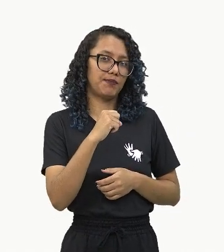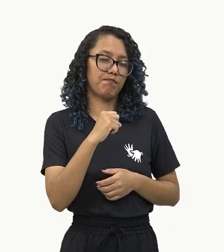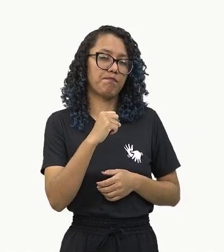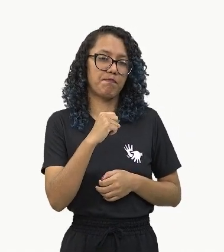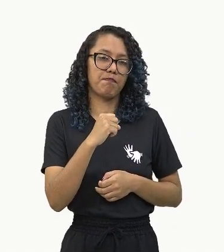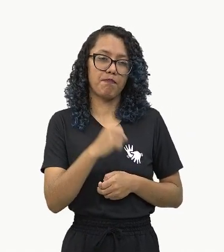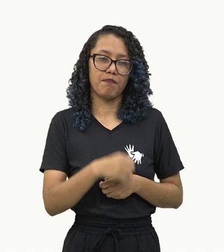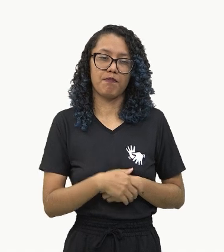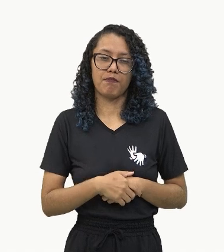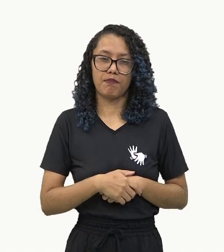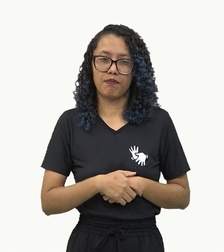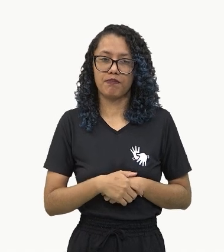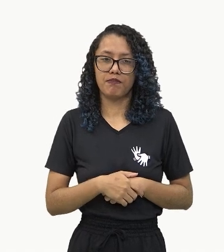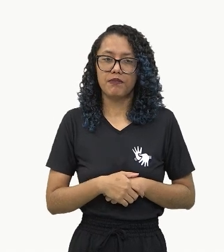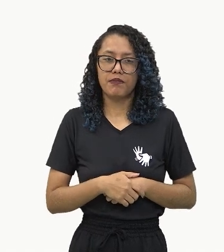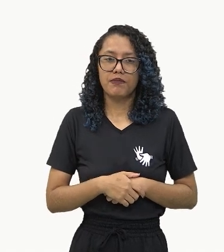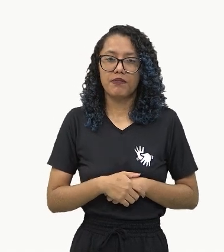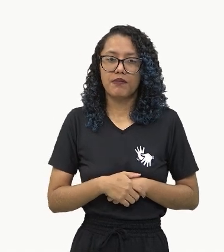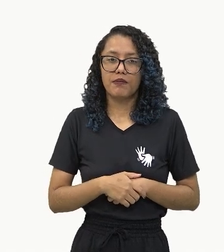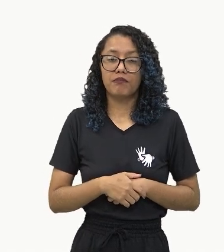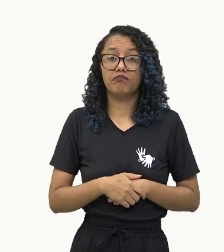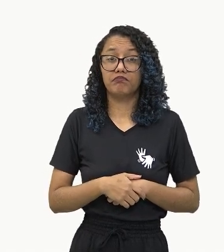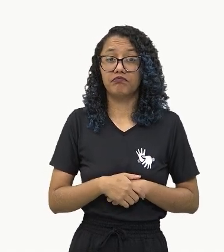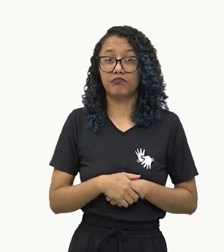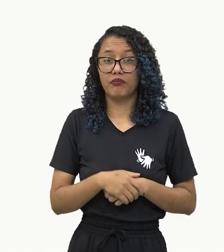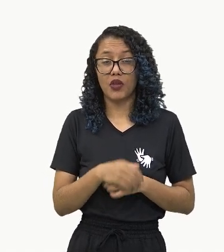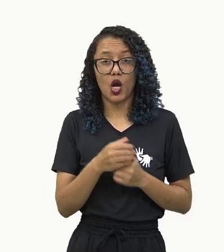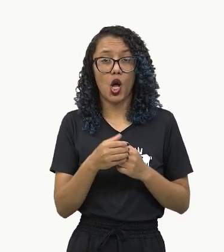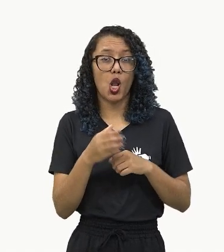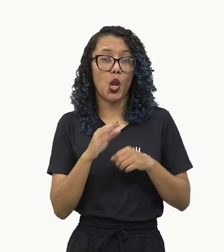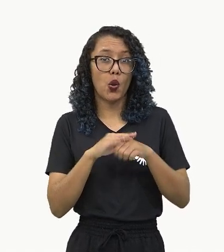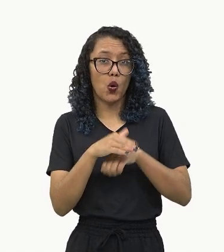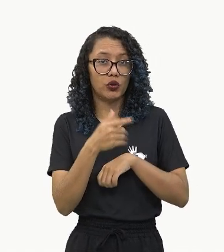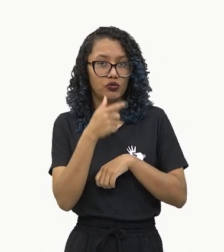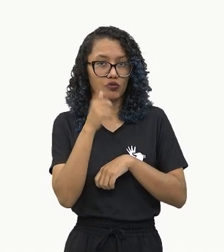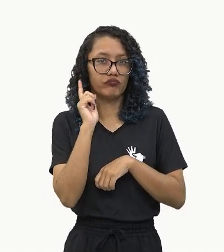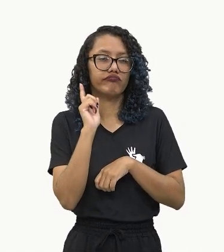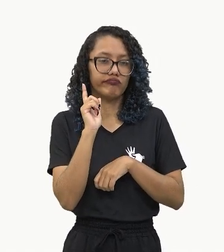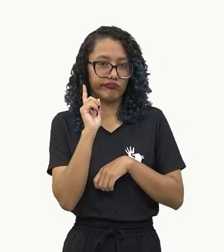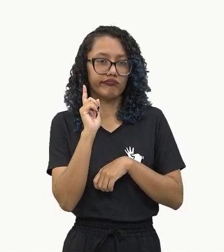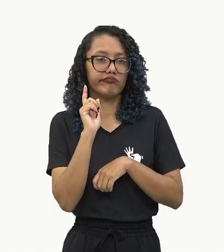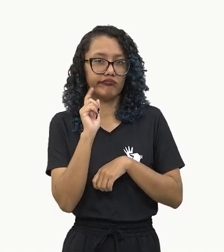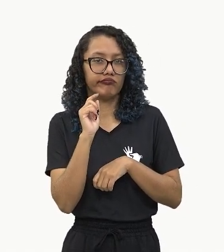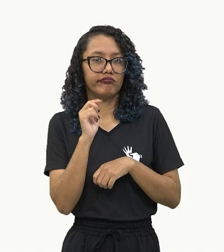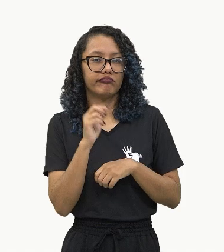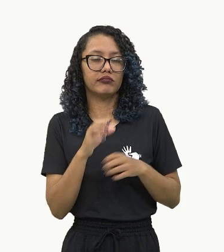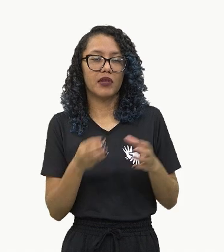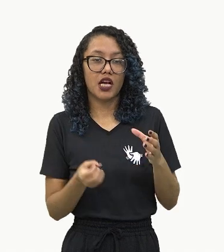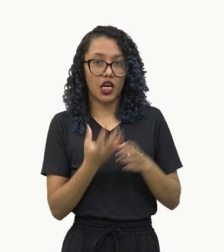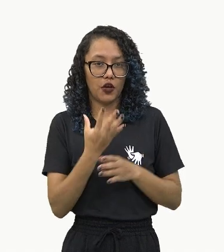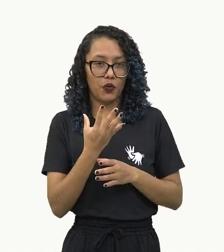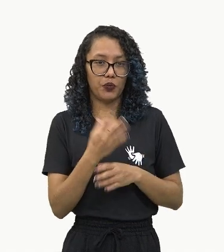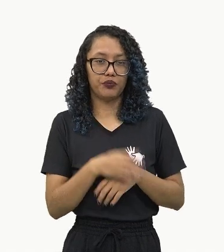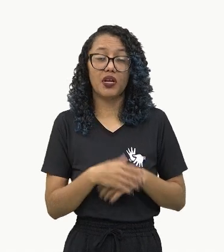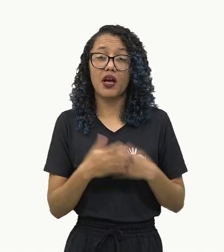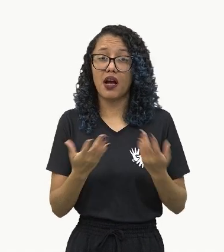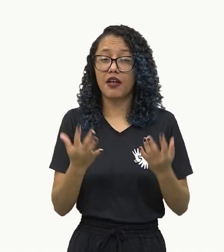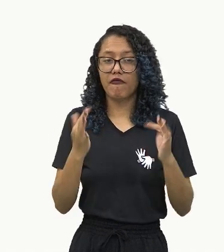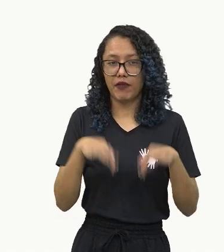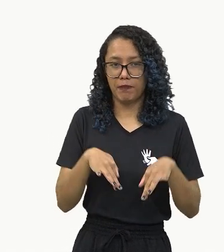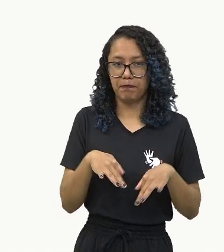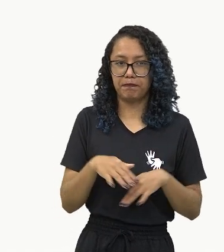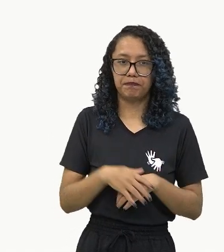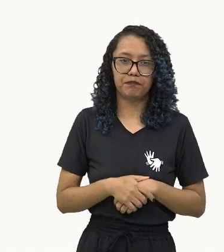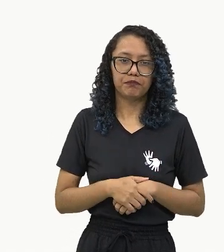sim, anoche lo hicimos. Essa noite mesmo que passou, a gente... Força, éxito, adelante. E aí termina a charla,